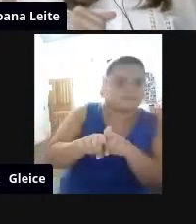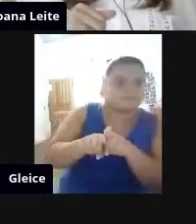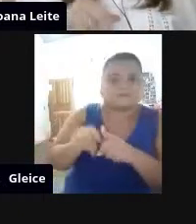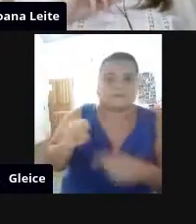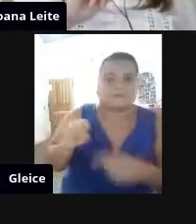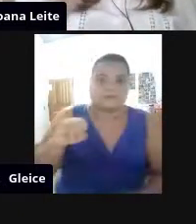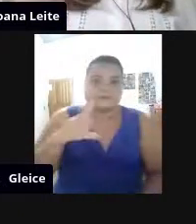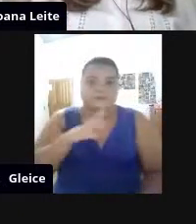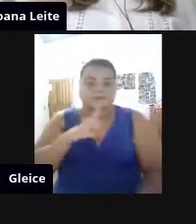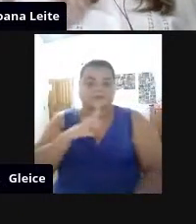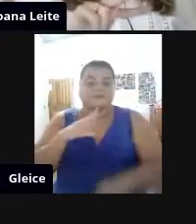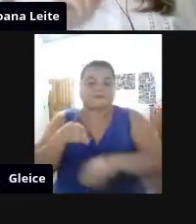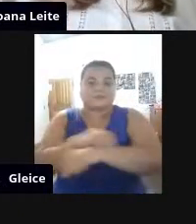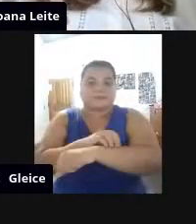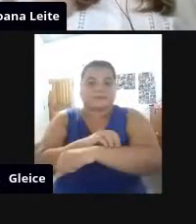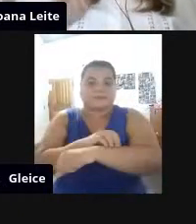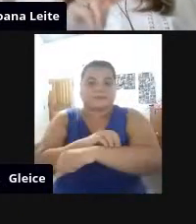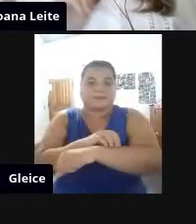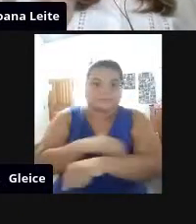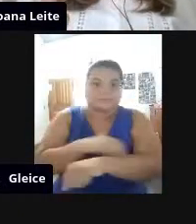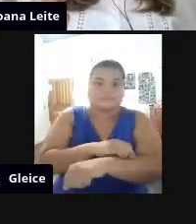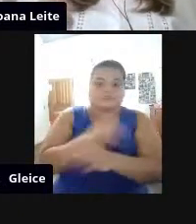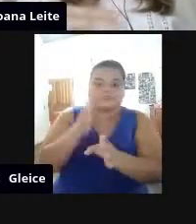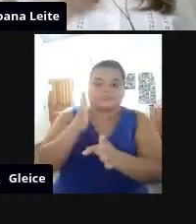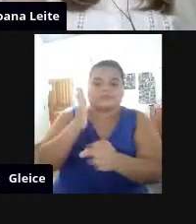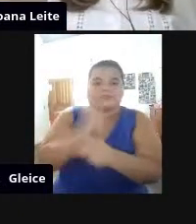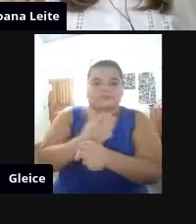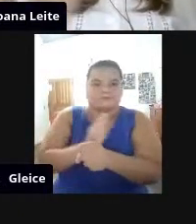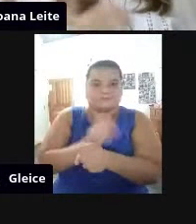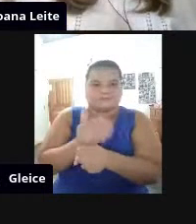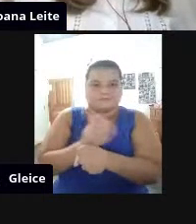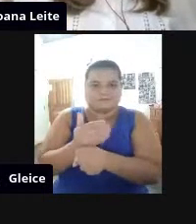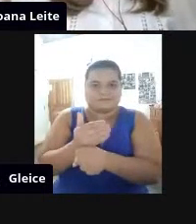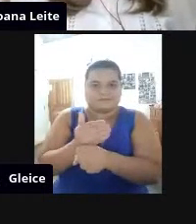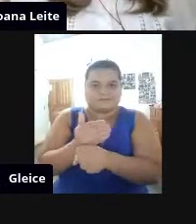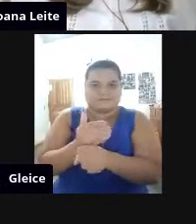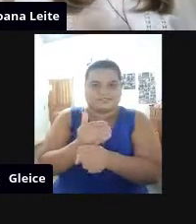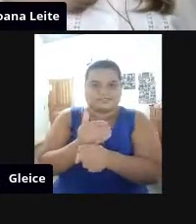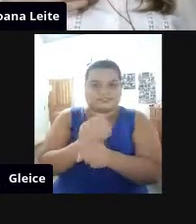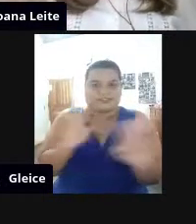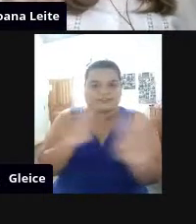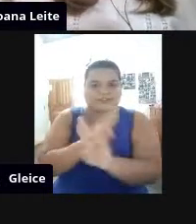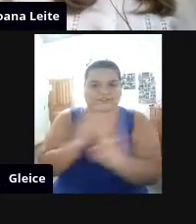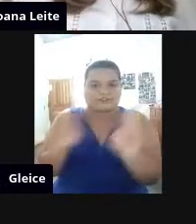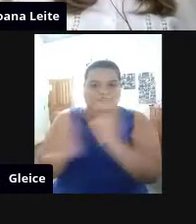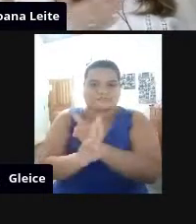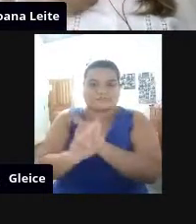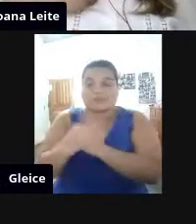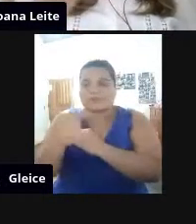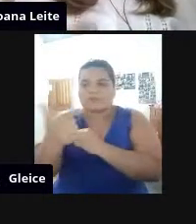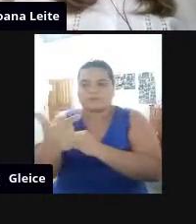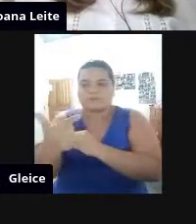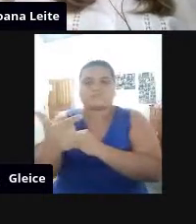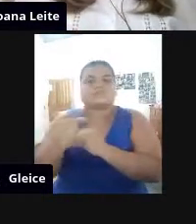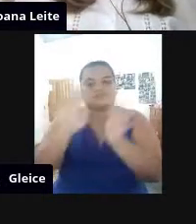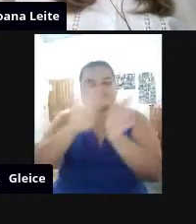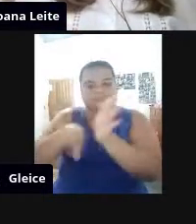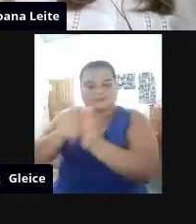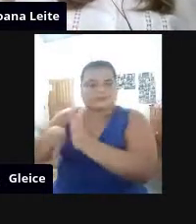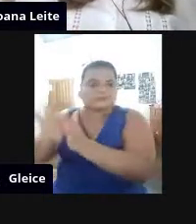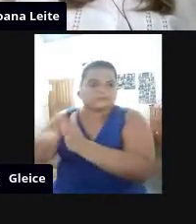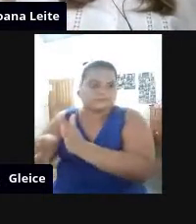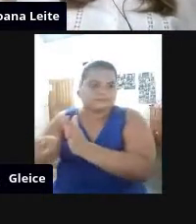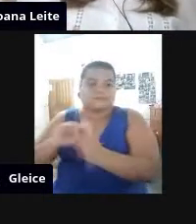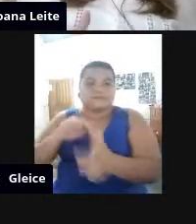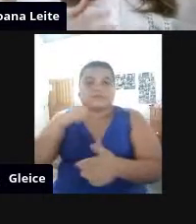excluo também castanhas. Então, tem vários alimentos que podem ter essa reação cruzada. Isso aí também já é excluído. Depois, se faz uma rotação dos